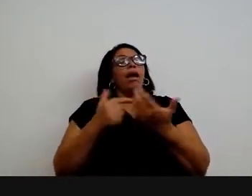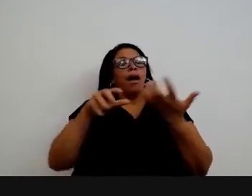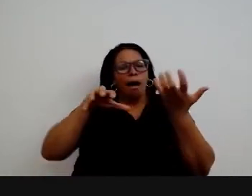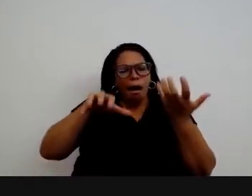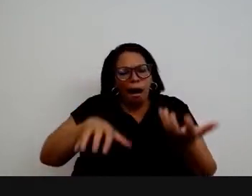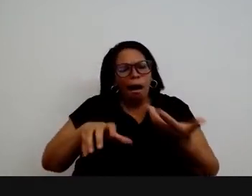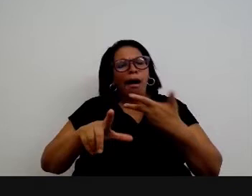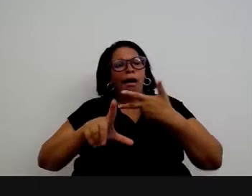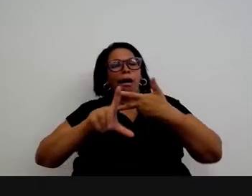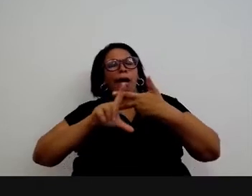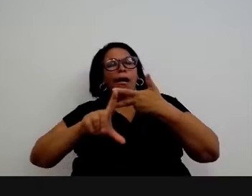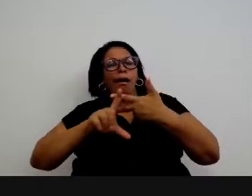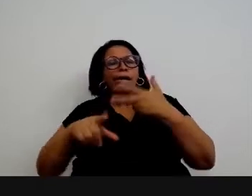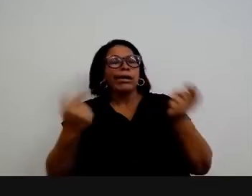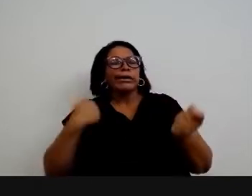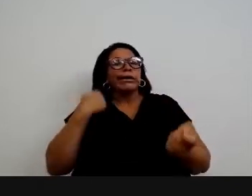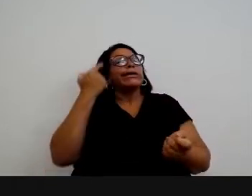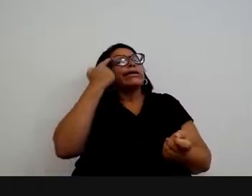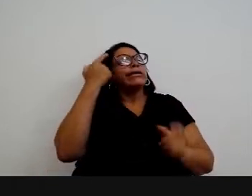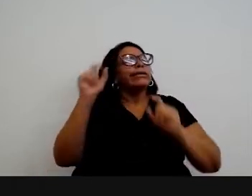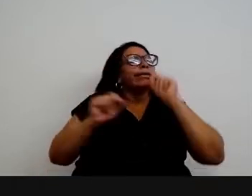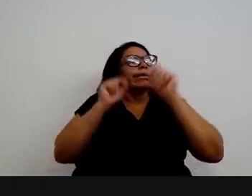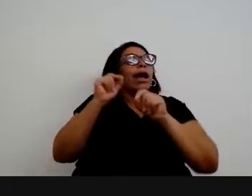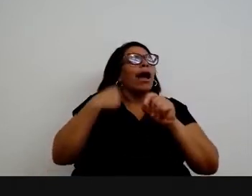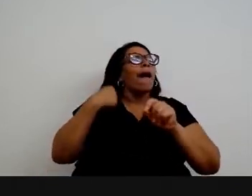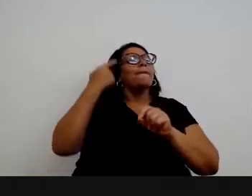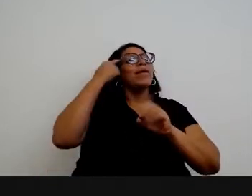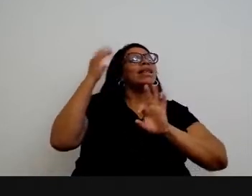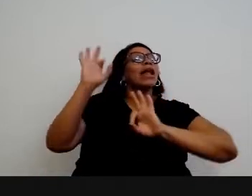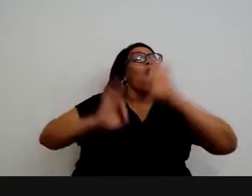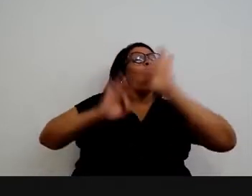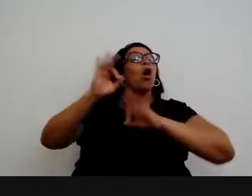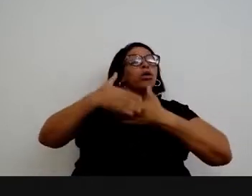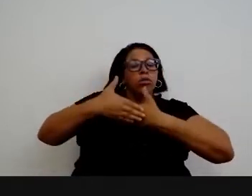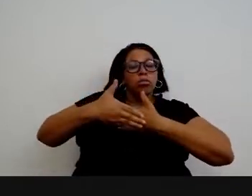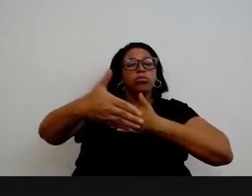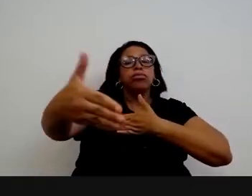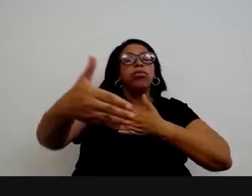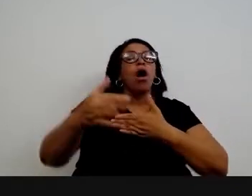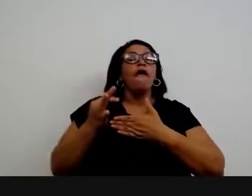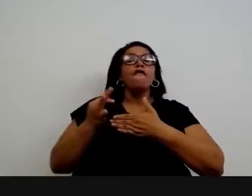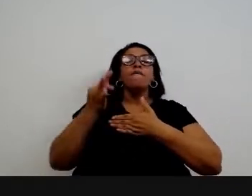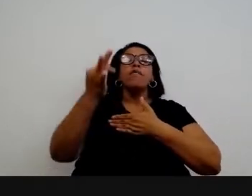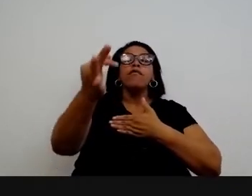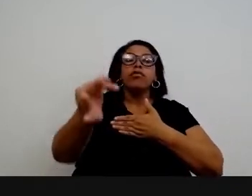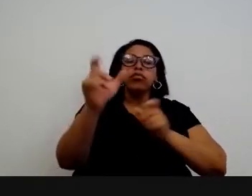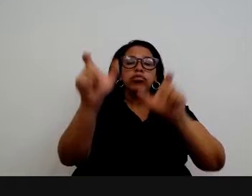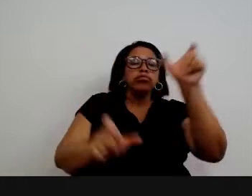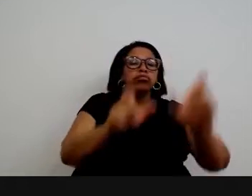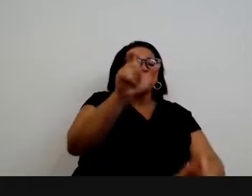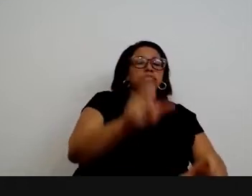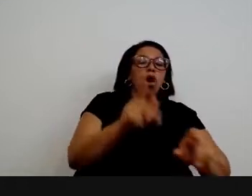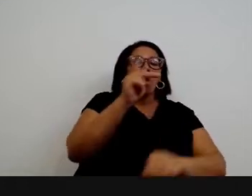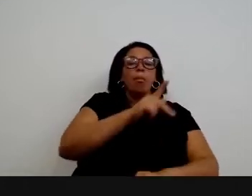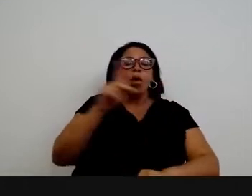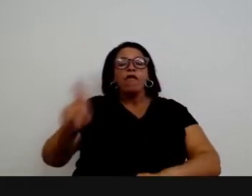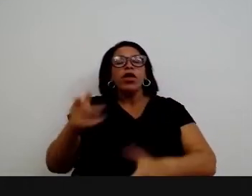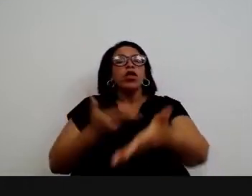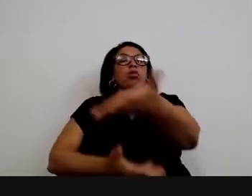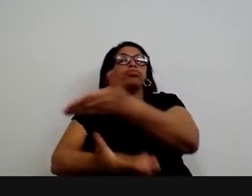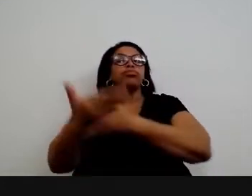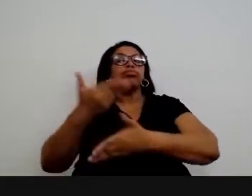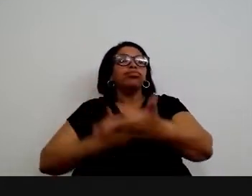bem disse a Ruth, a possibilidade de se planejar isso com agentes, com pessoas, com educadores, com pessoas,